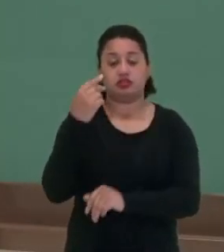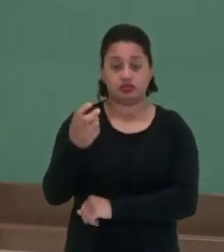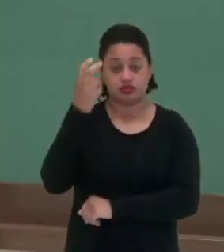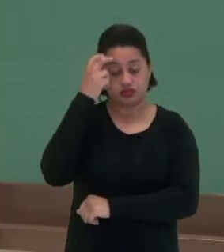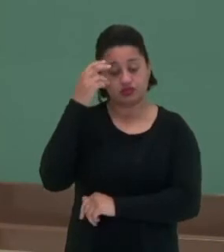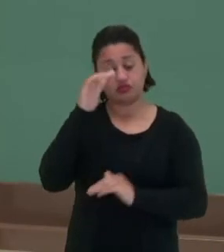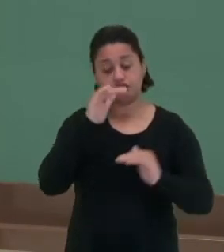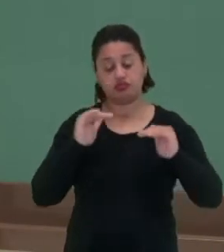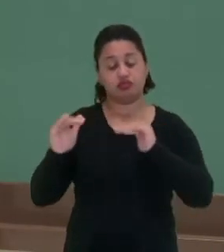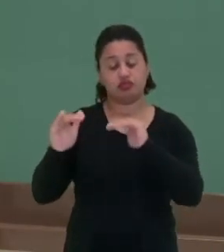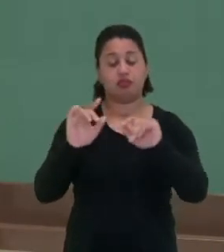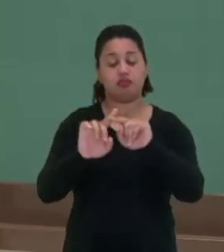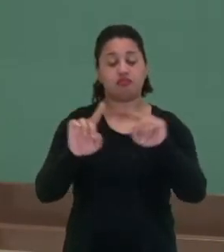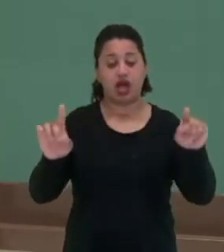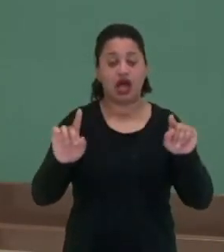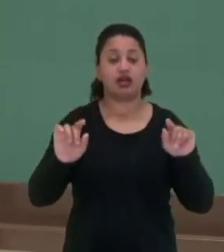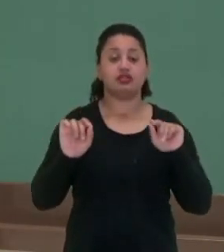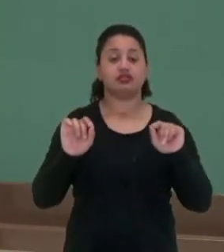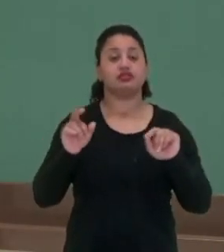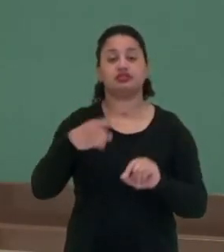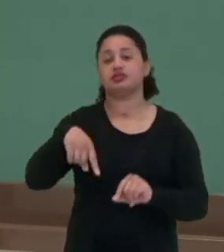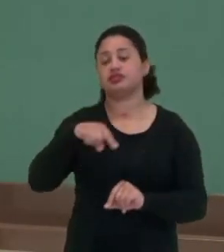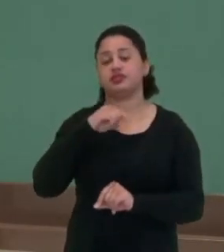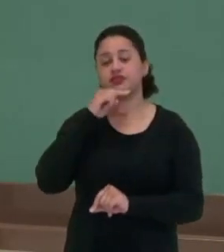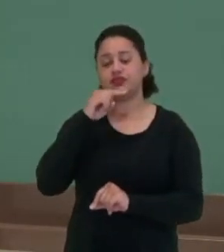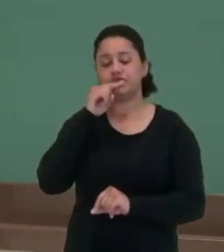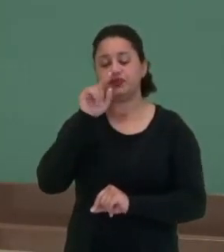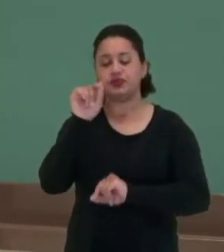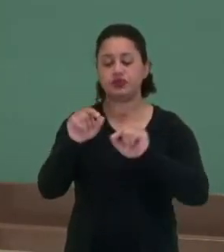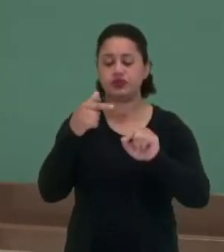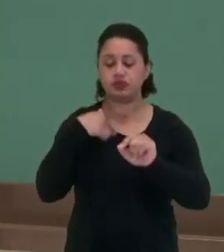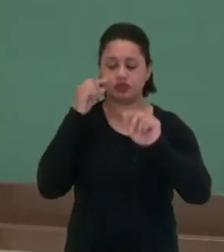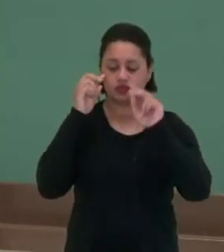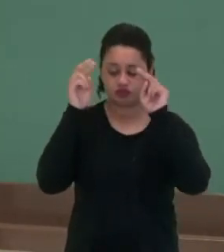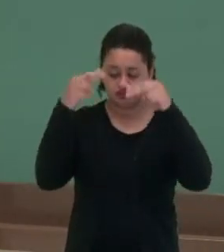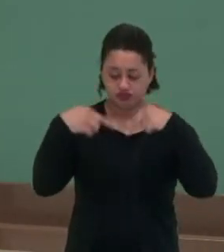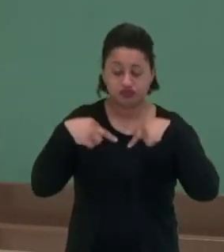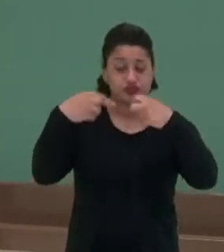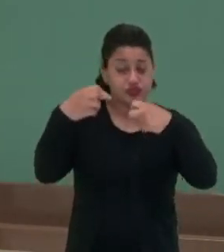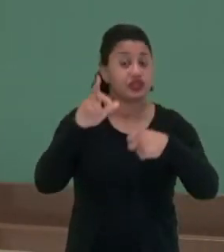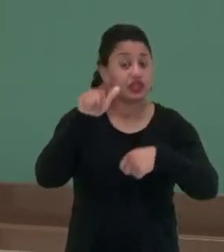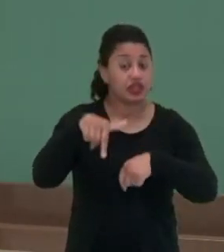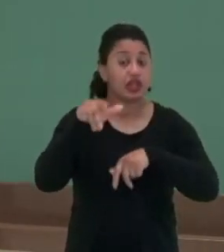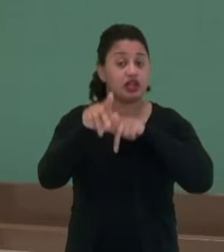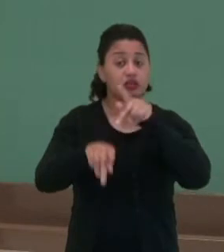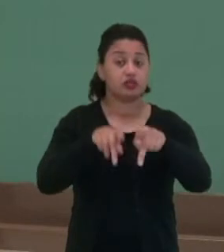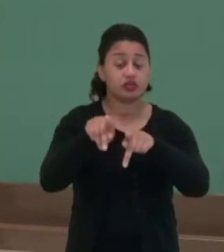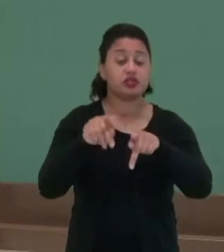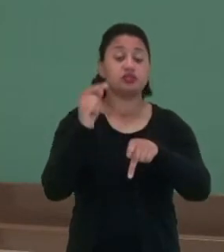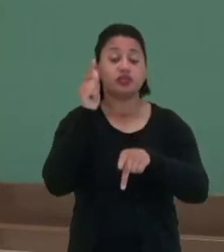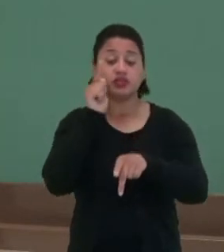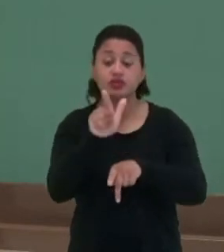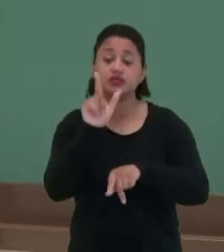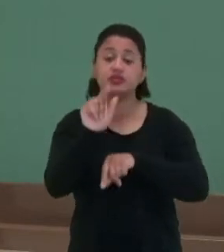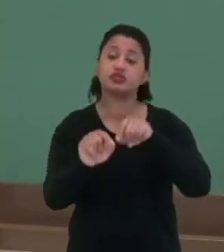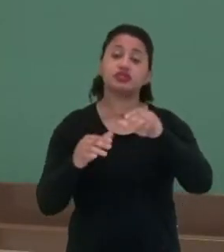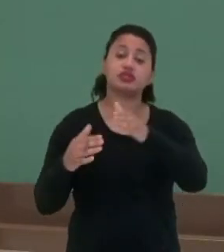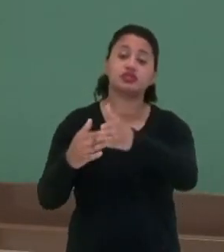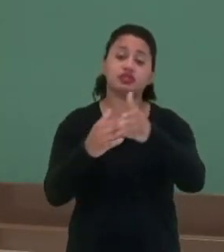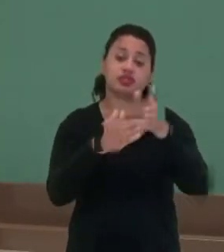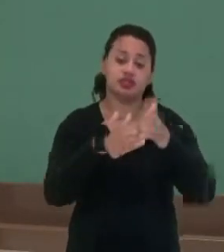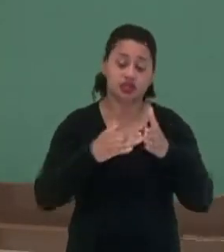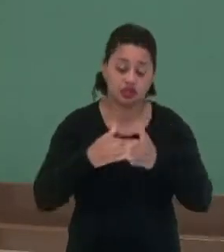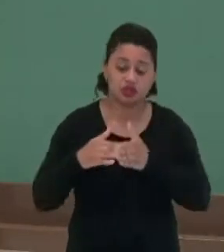comum, mas que não conseguiram o reconhecimento dessa condição, a fim de que conseguissem delimitar o